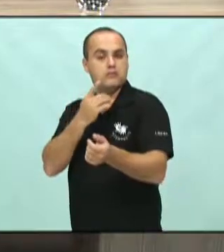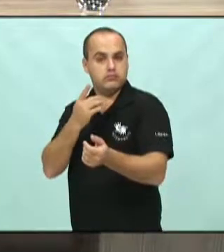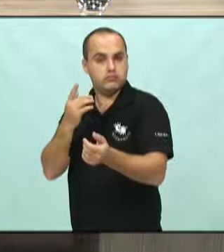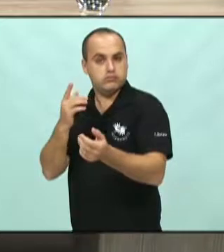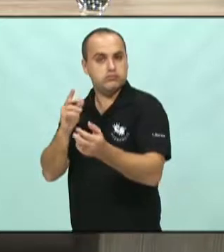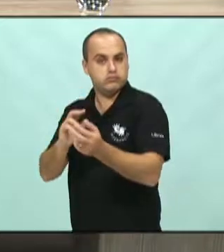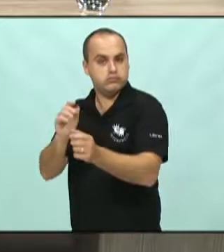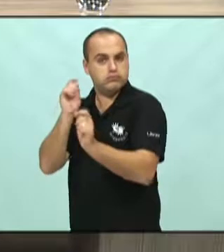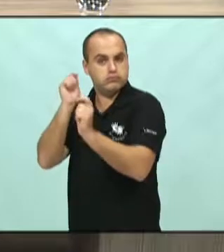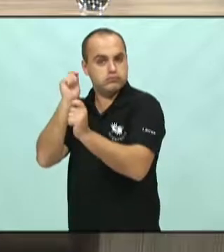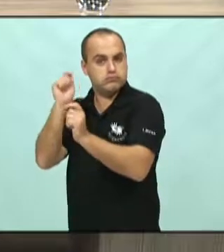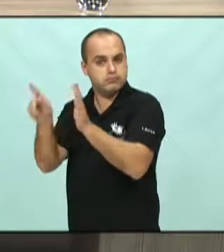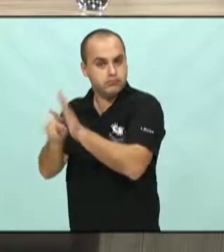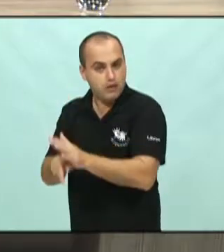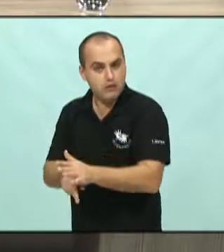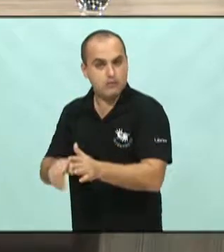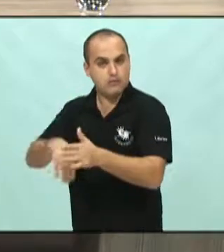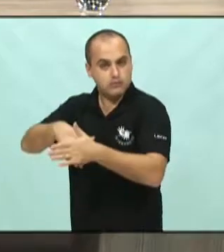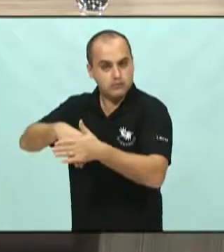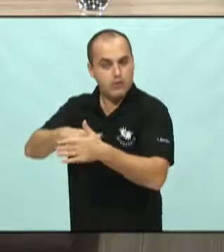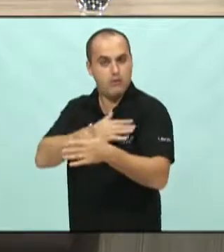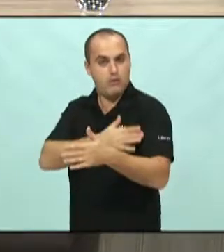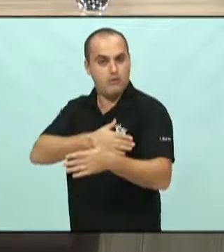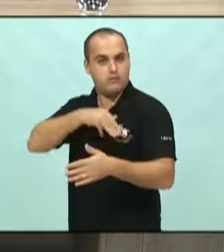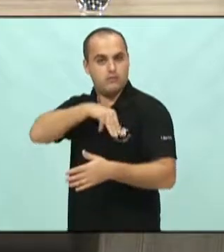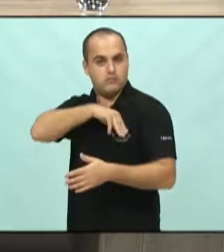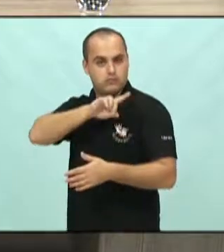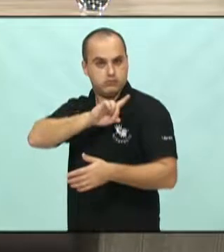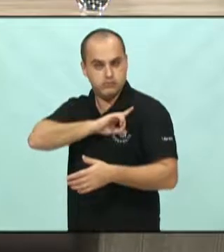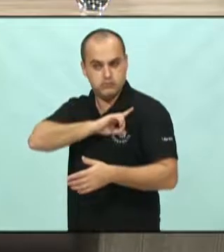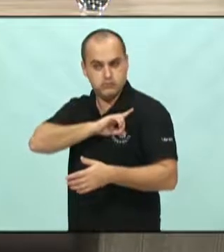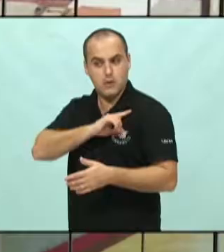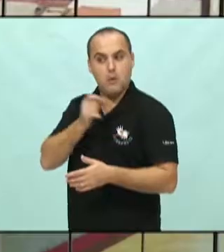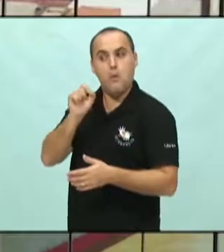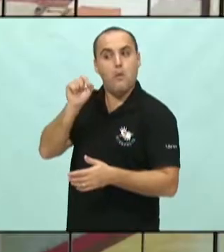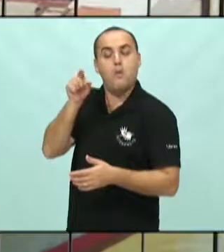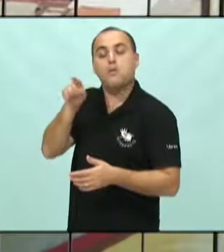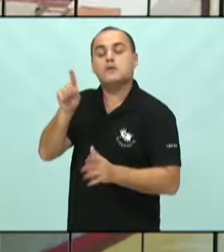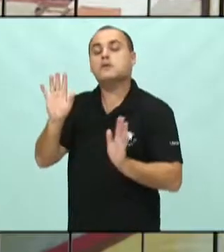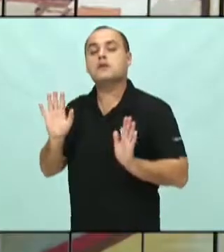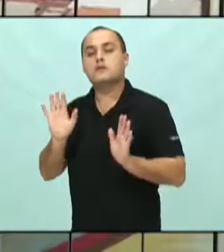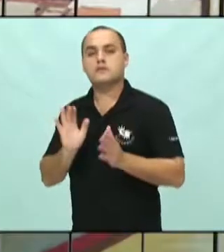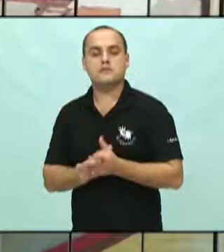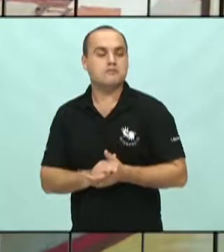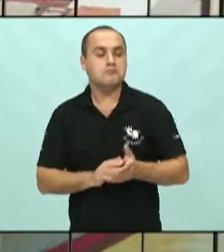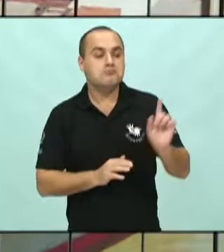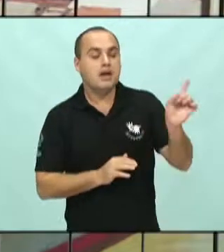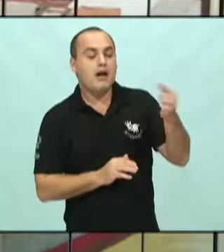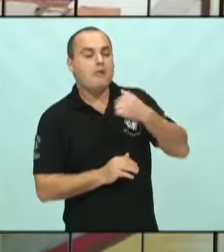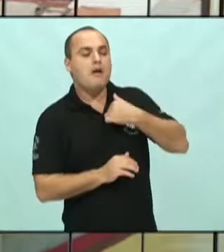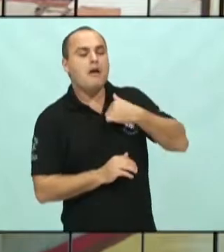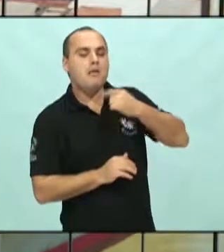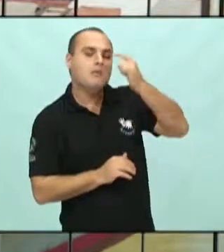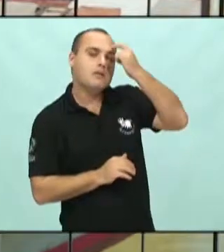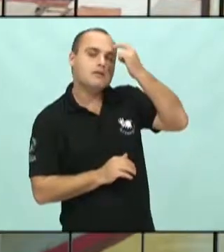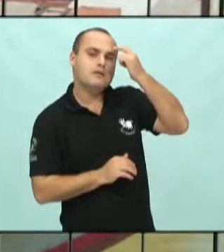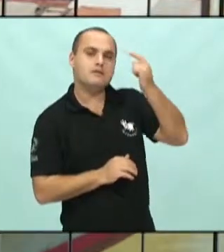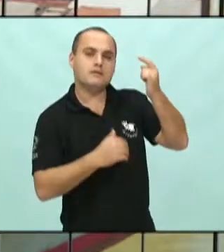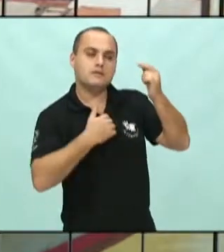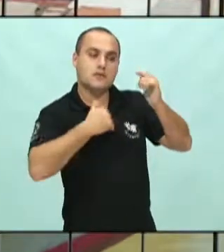iniciativa própria mesmo que foi determinante para que o projeto se concretizasse, Fernando? Não, foi uma iniciativa minha mesmo, né? Não houve nenhum